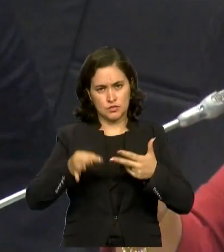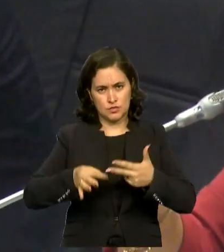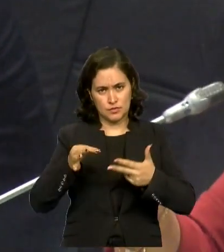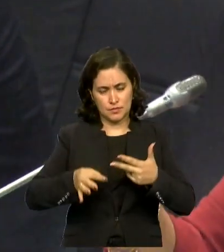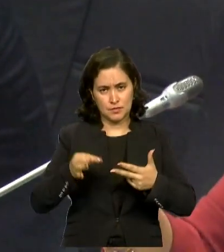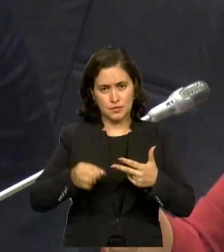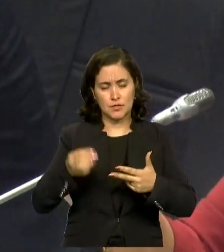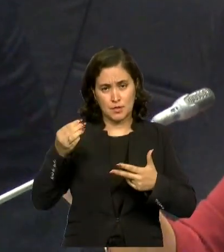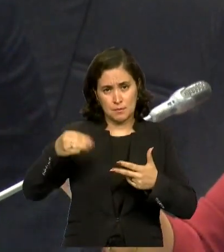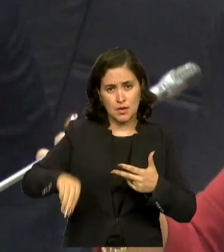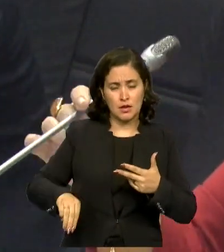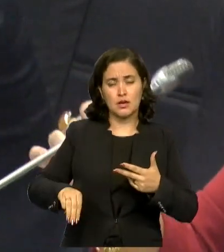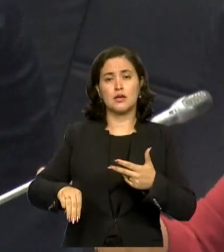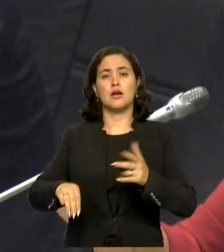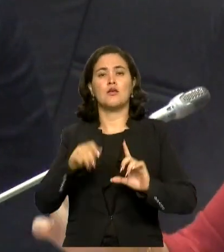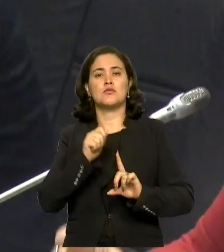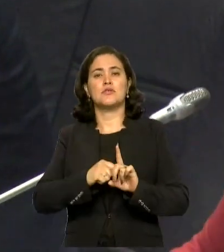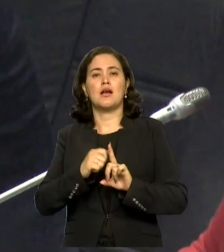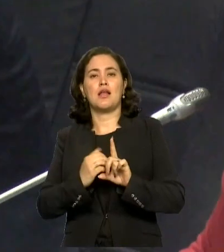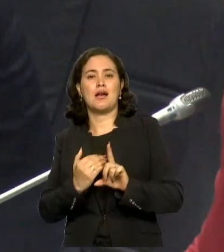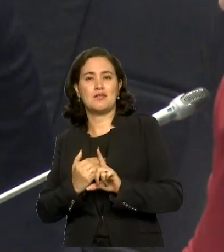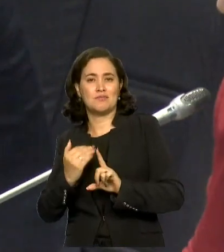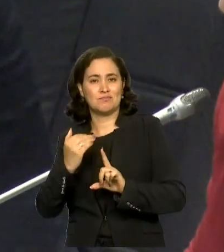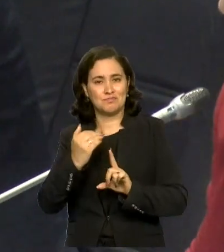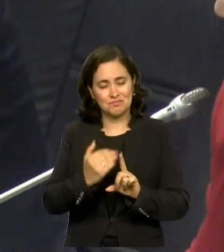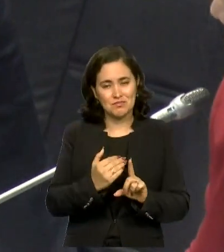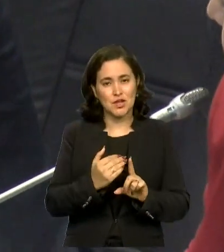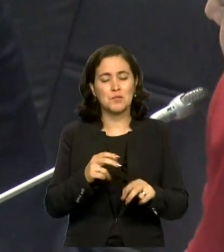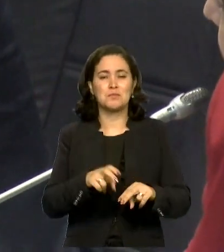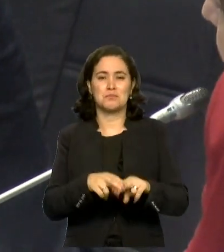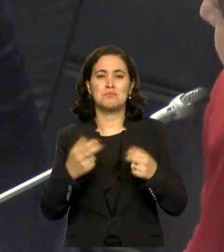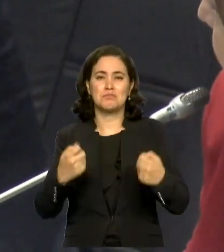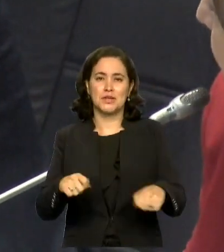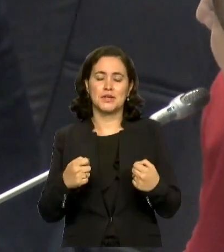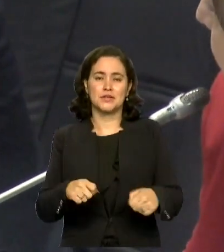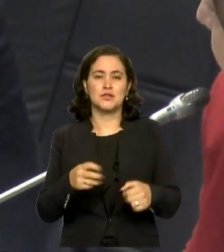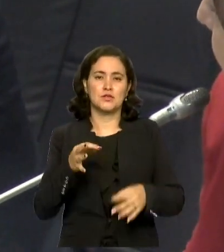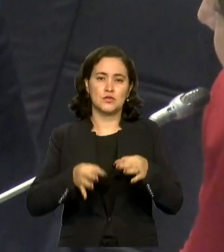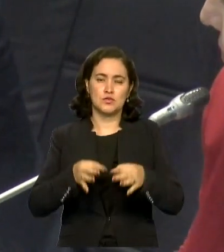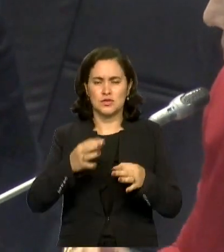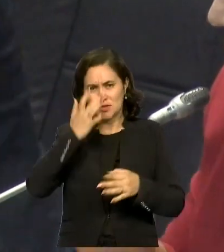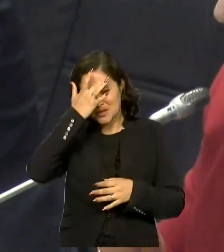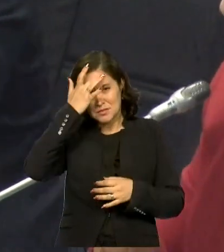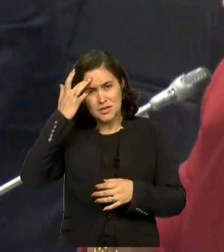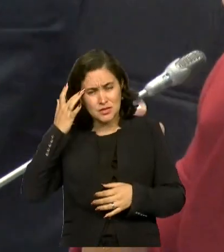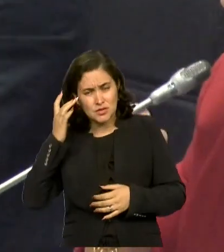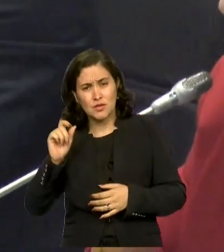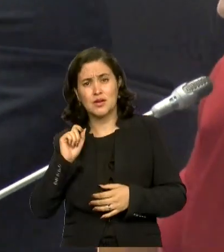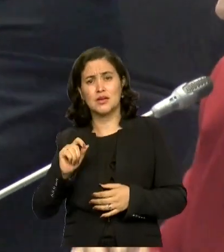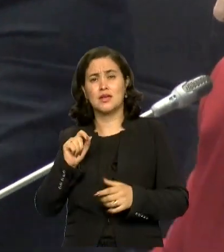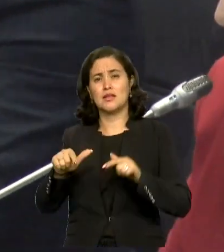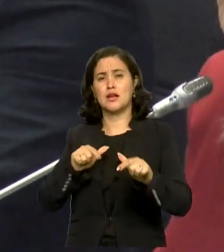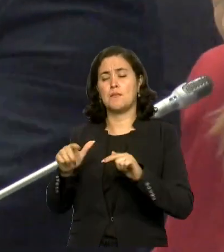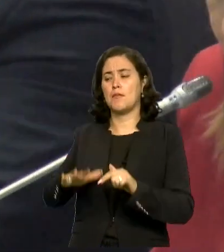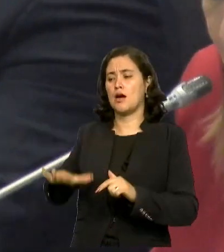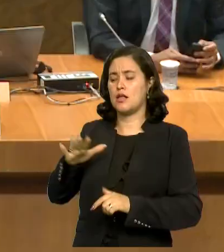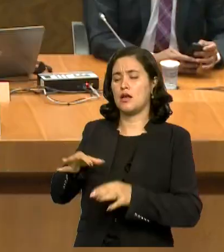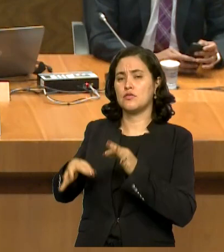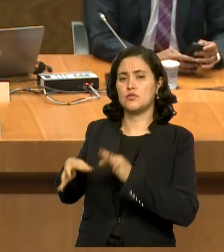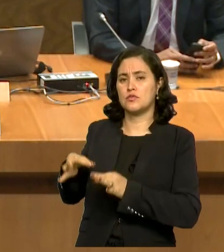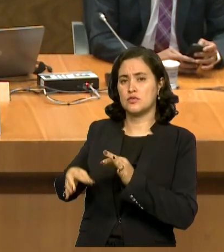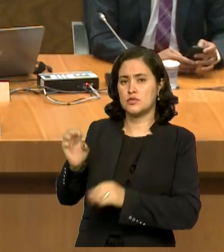forma que a gente precisa, né, fazer justiça também àqueles que fazem justiça no Maranhão.